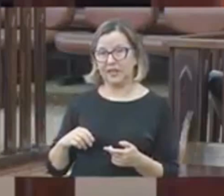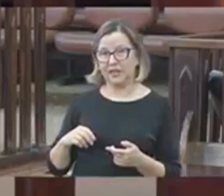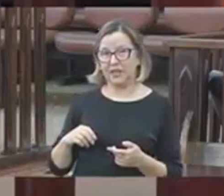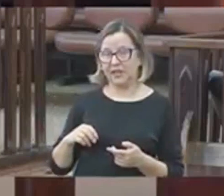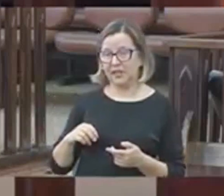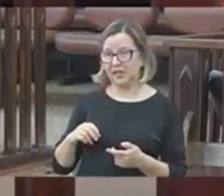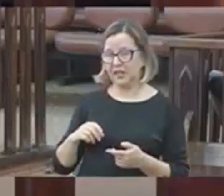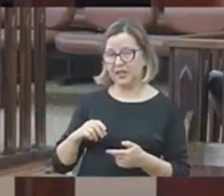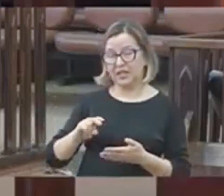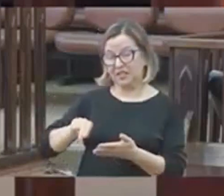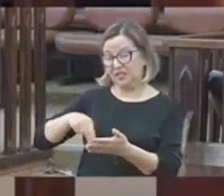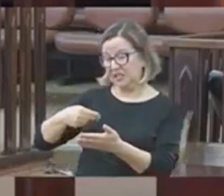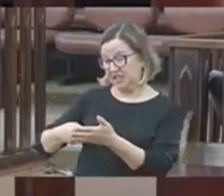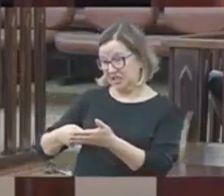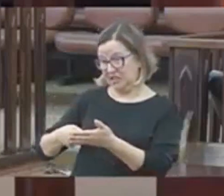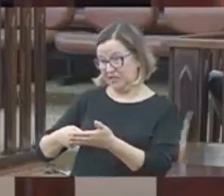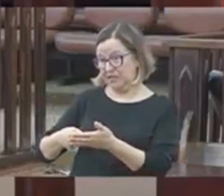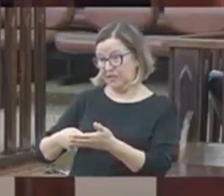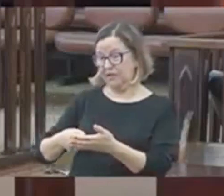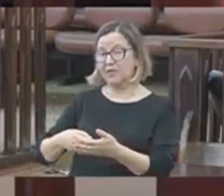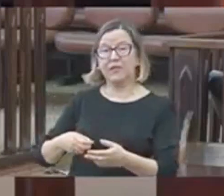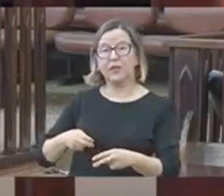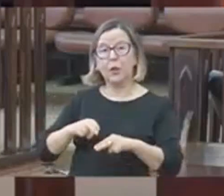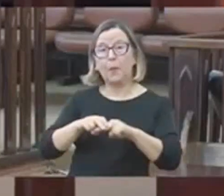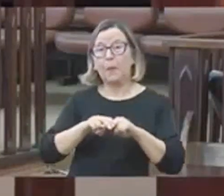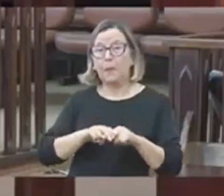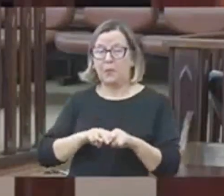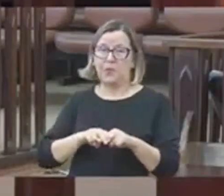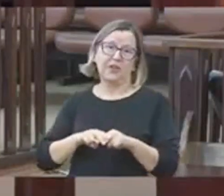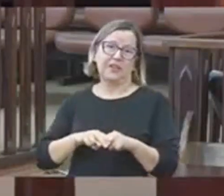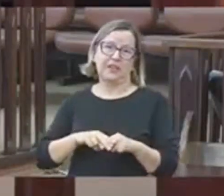nós tenhamos isso muito claro.